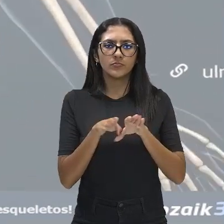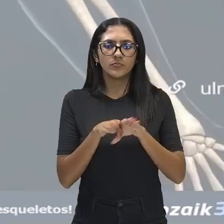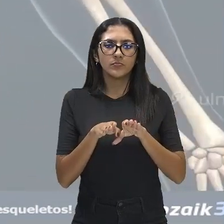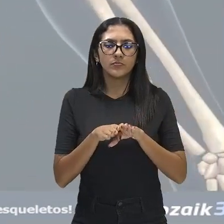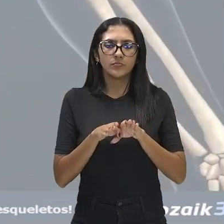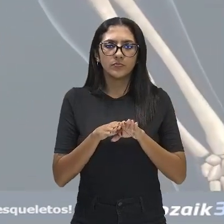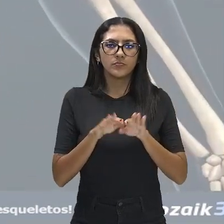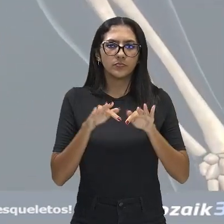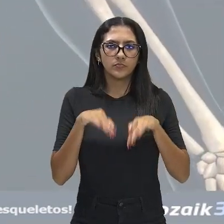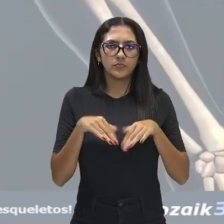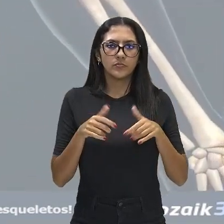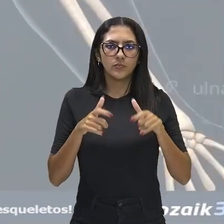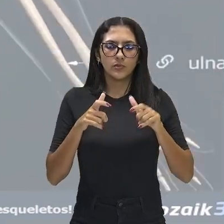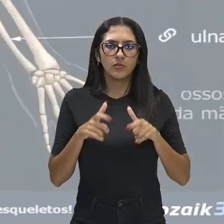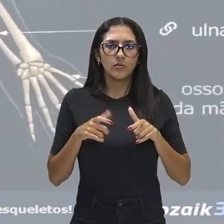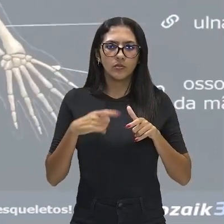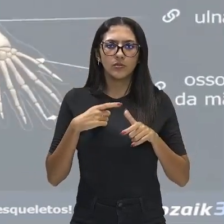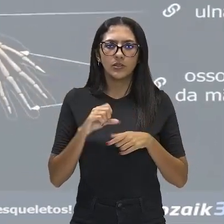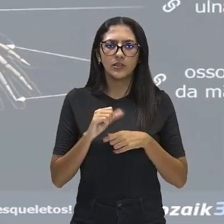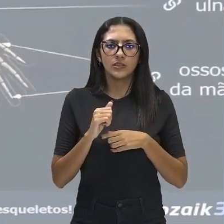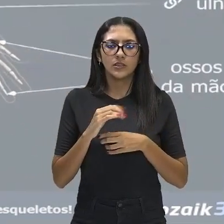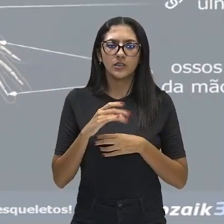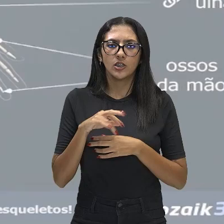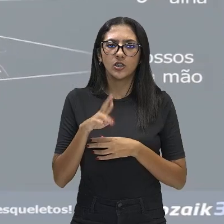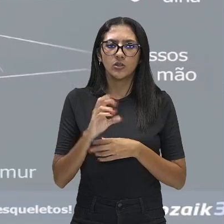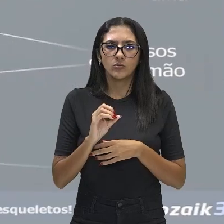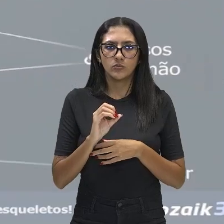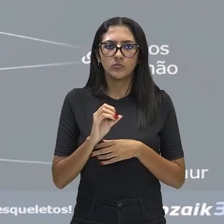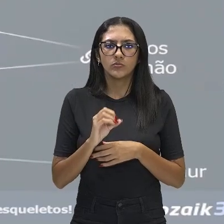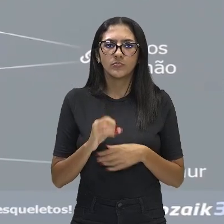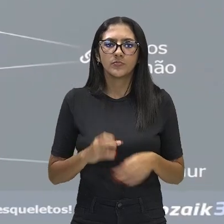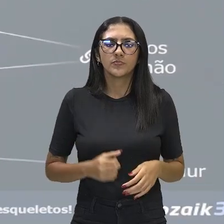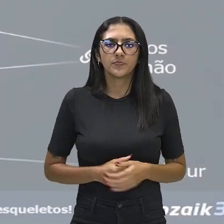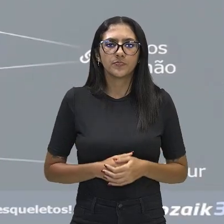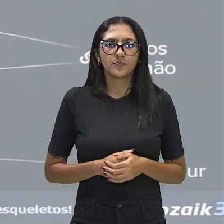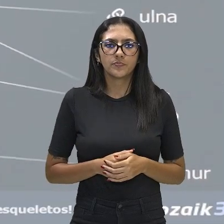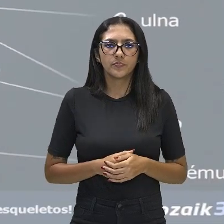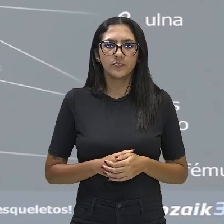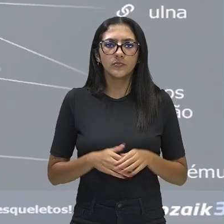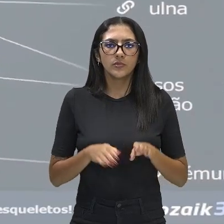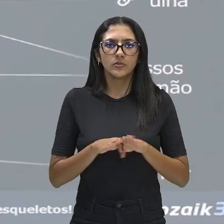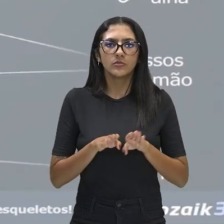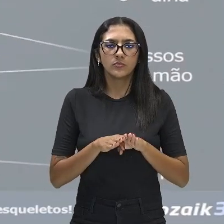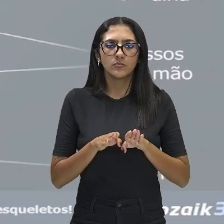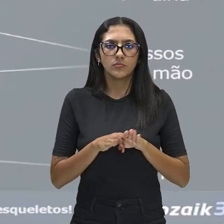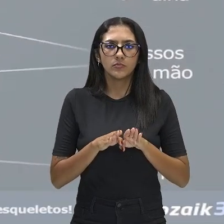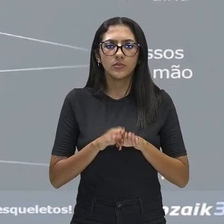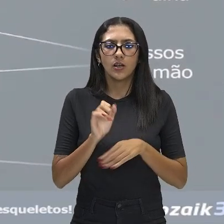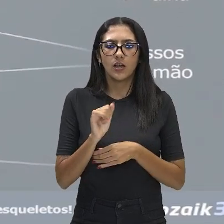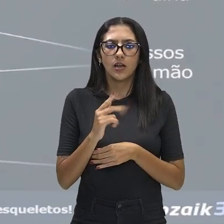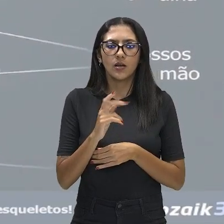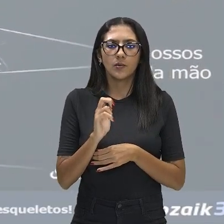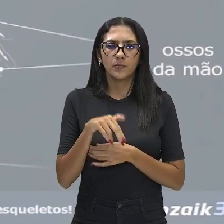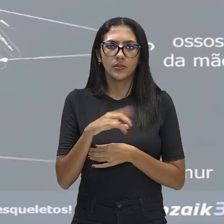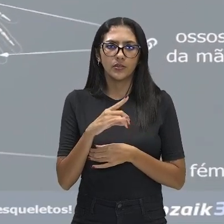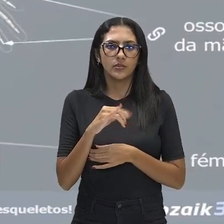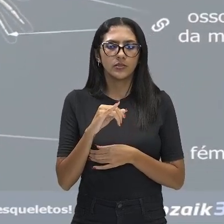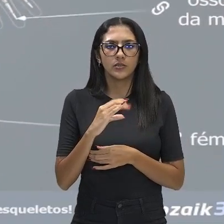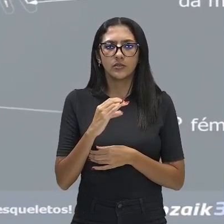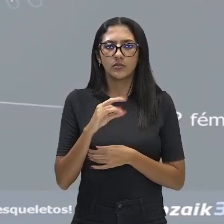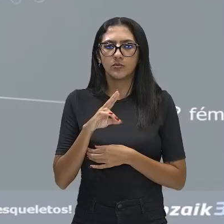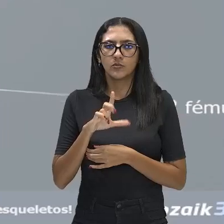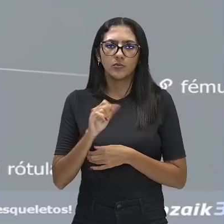nosso sacro, certo? E o apendicular vai ser